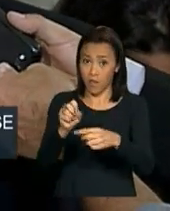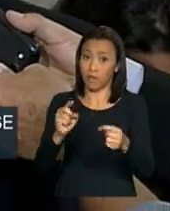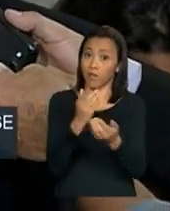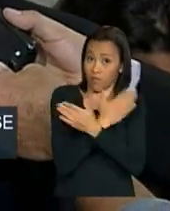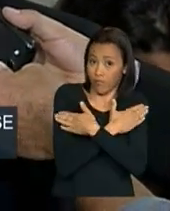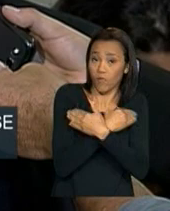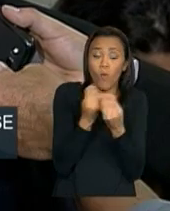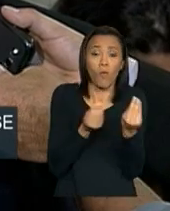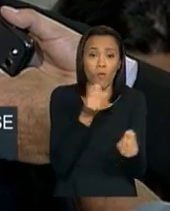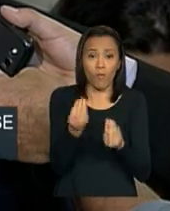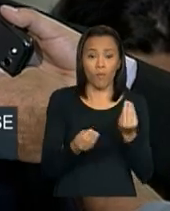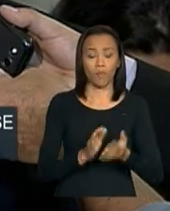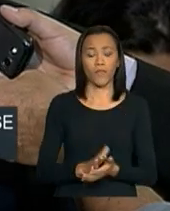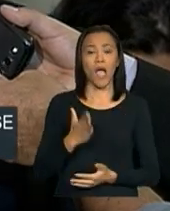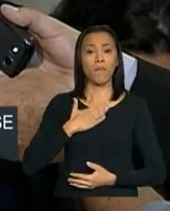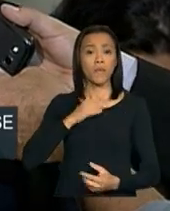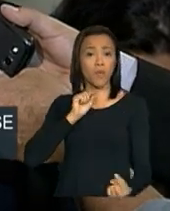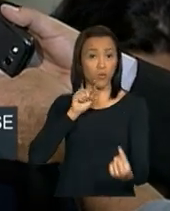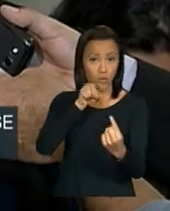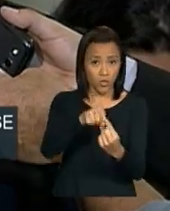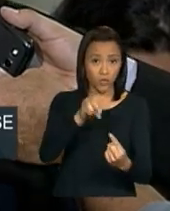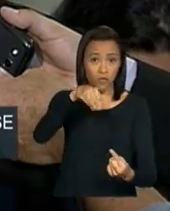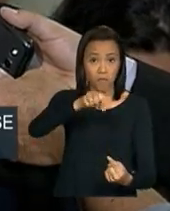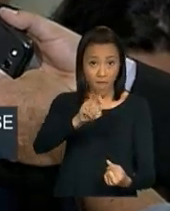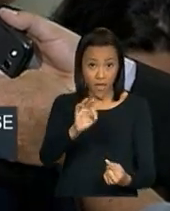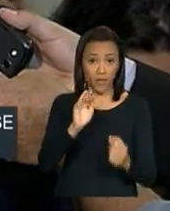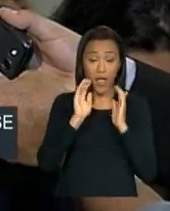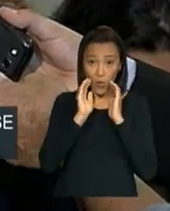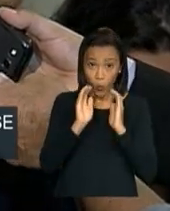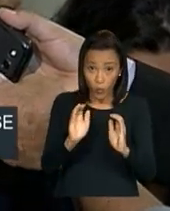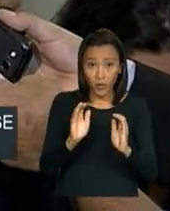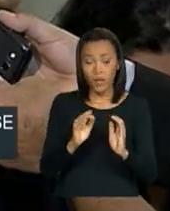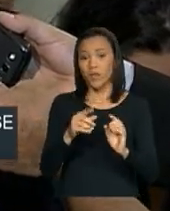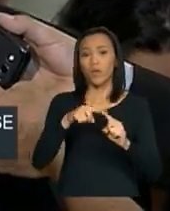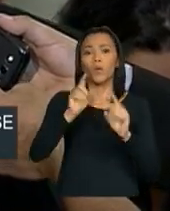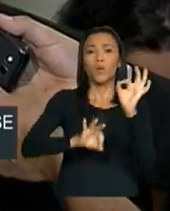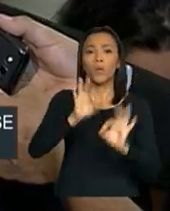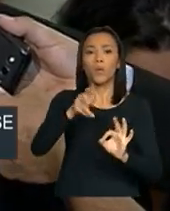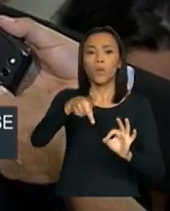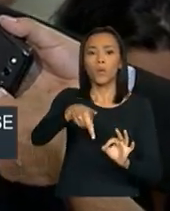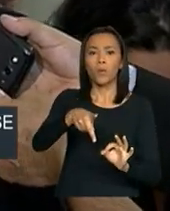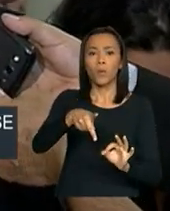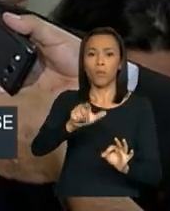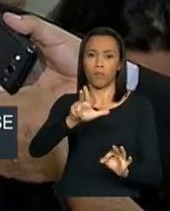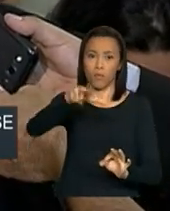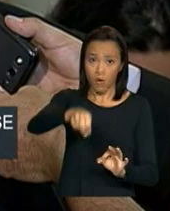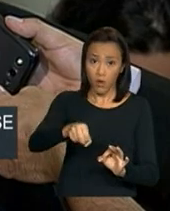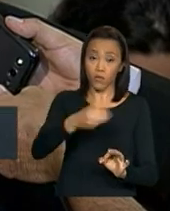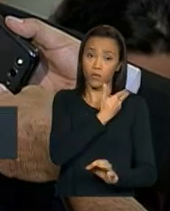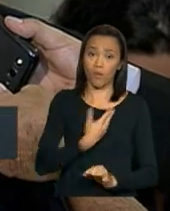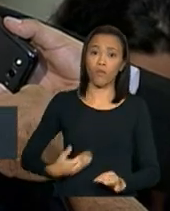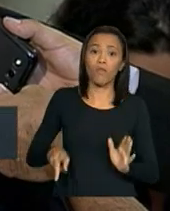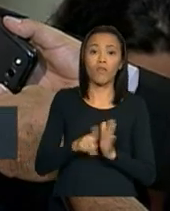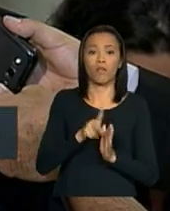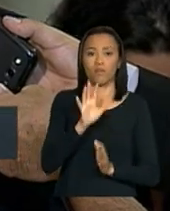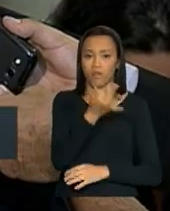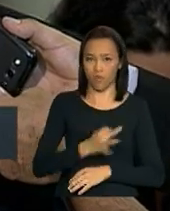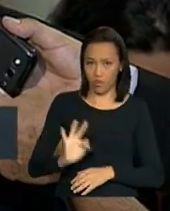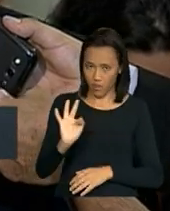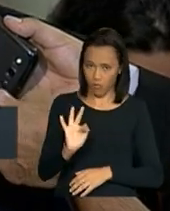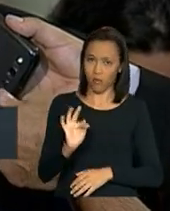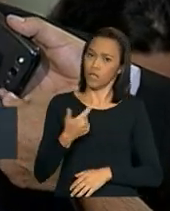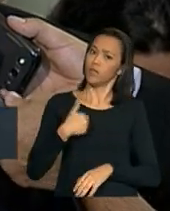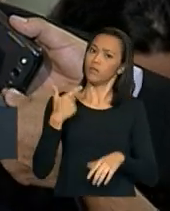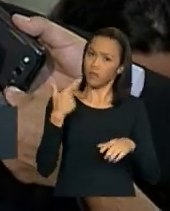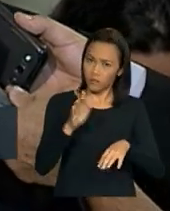meta é cumprir com o plano do governo federal, da presidenta Dilma. O Ministério do Trabalho tem tarefas importantes nesse projeto,